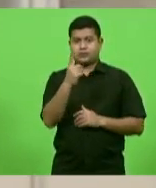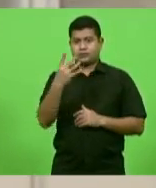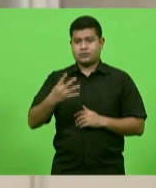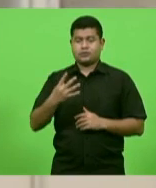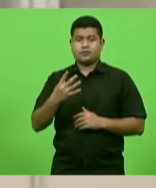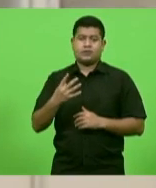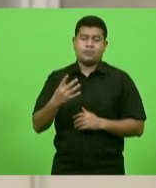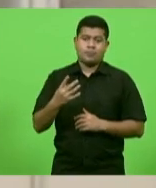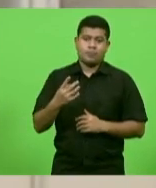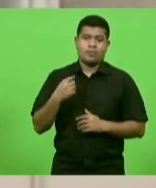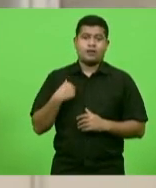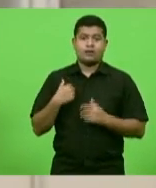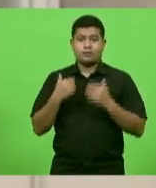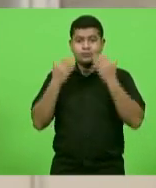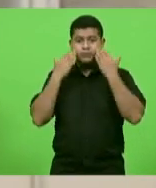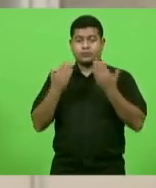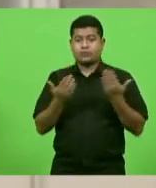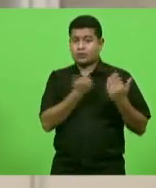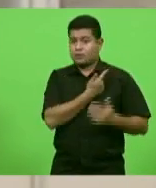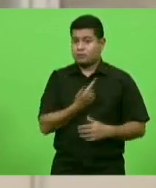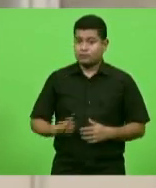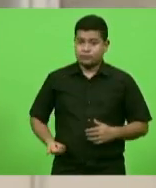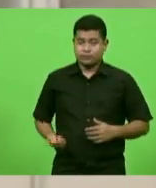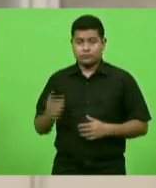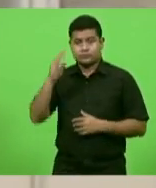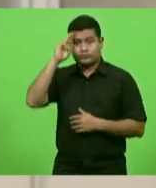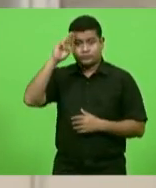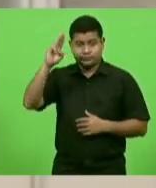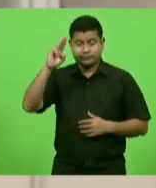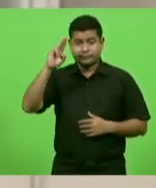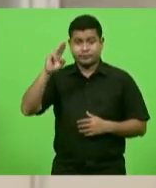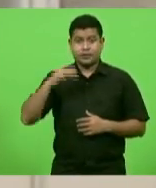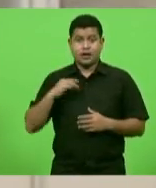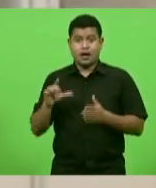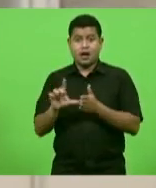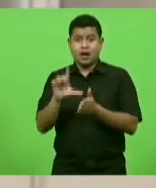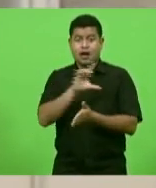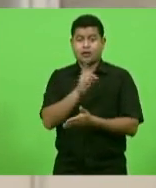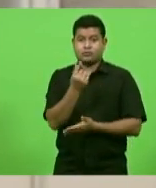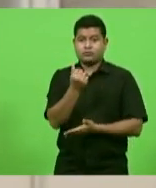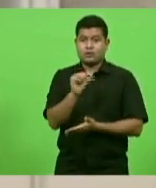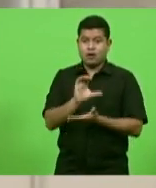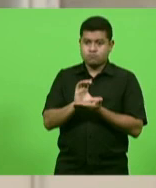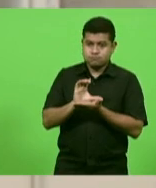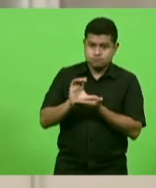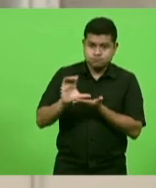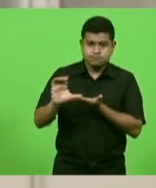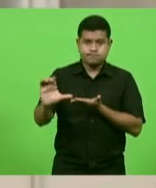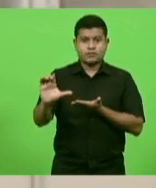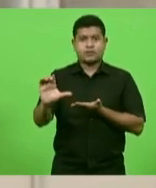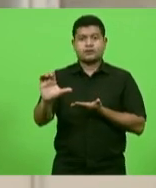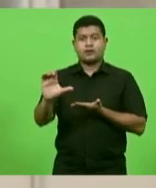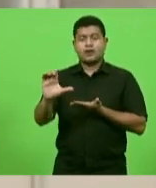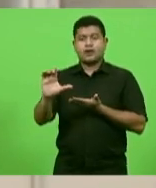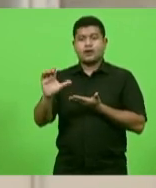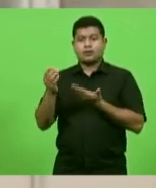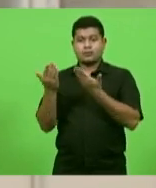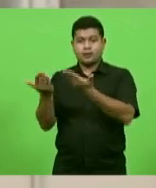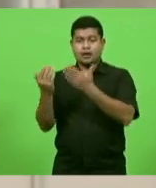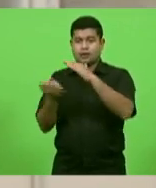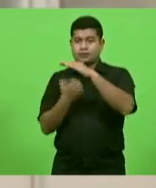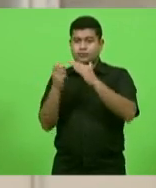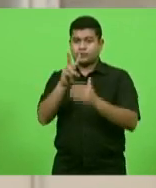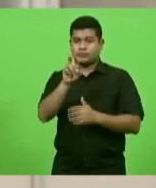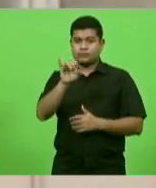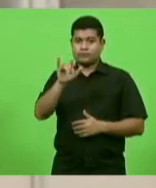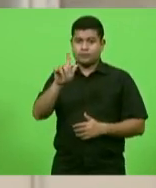bom e como demonstrado o governador antes a transferência de Valores em favor da Veiga mede